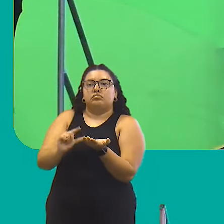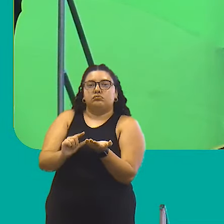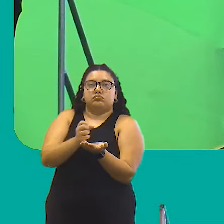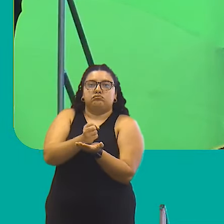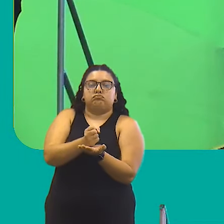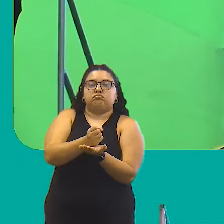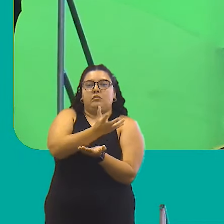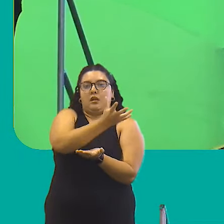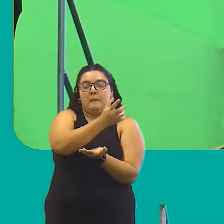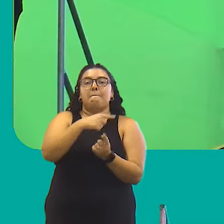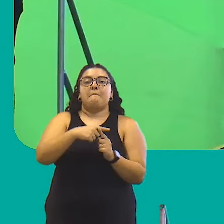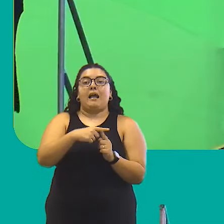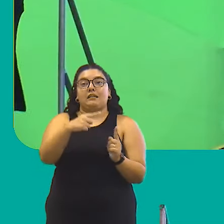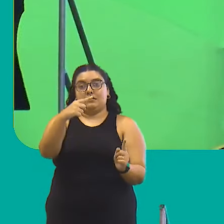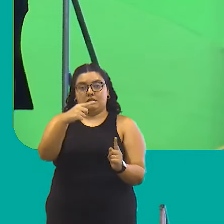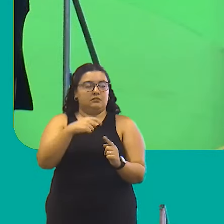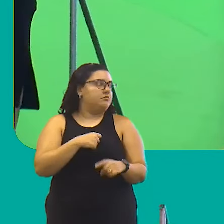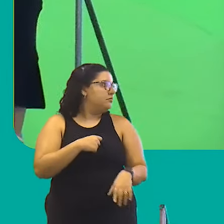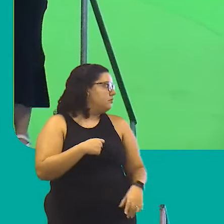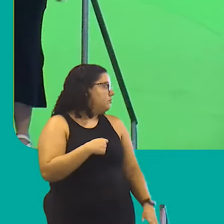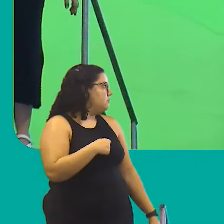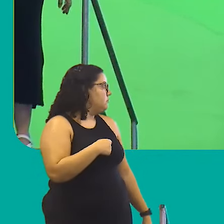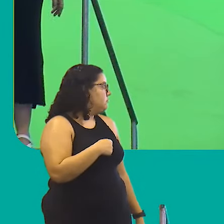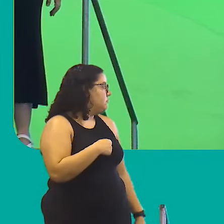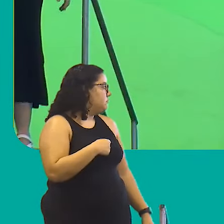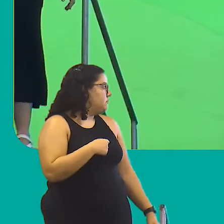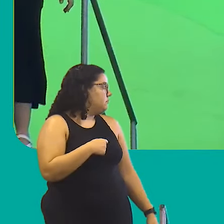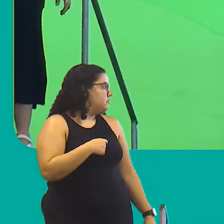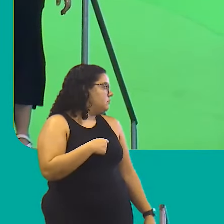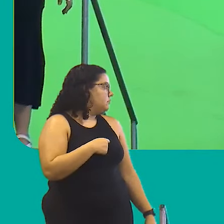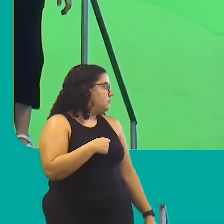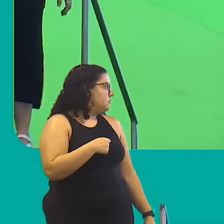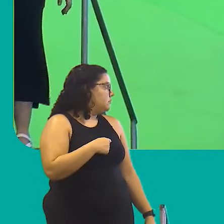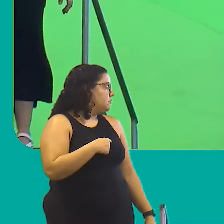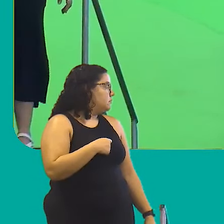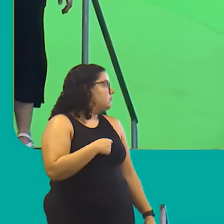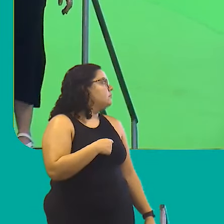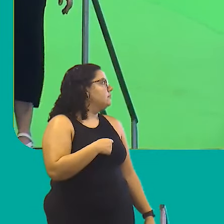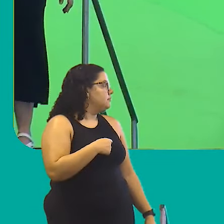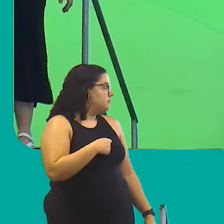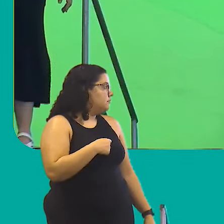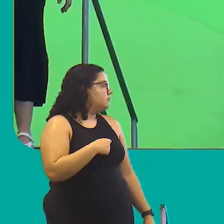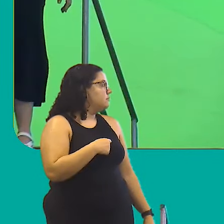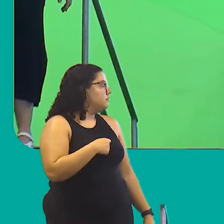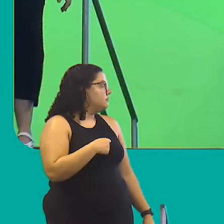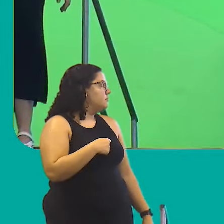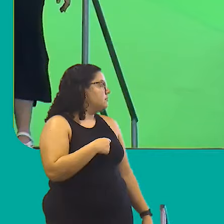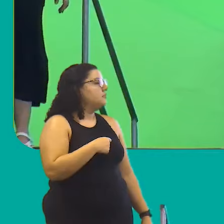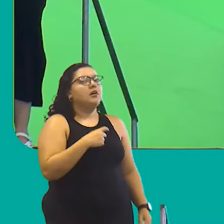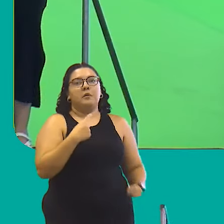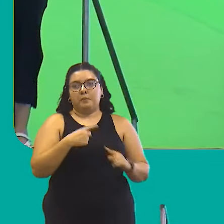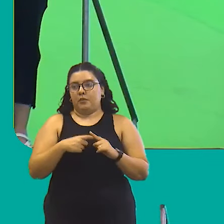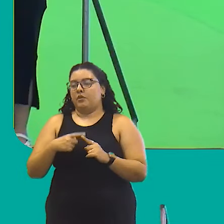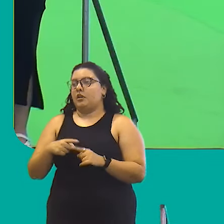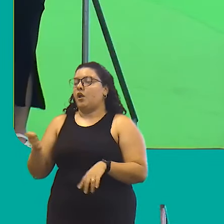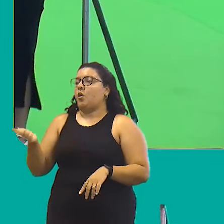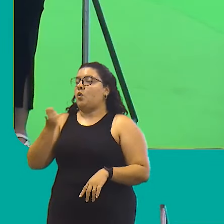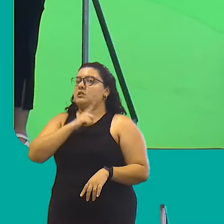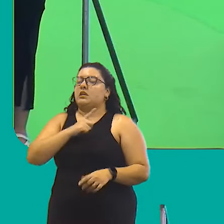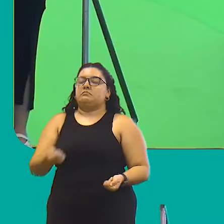com mais. E de novo, entrar com menos do que vai sair. Porque assim ele